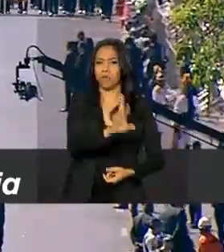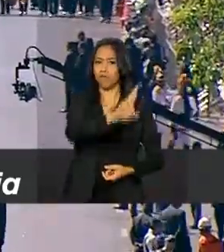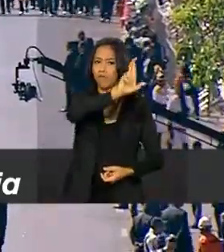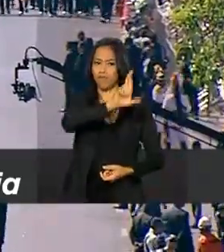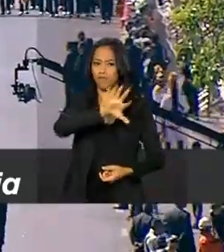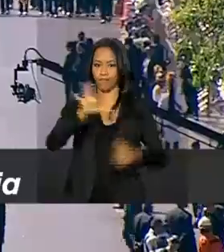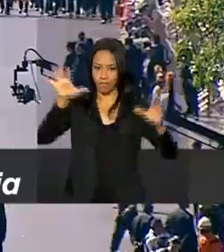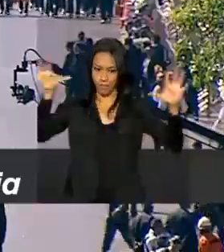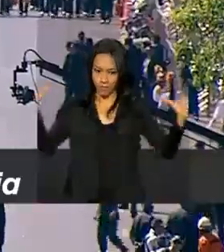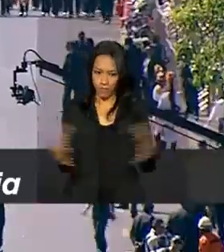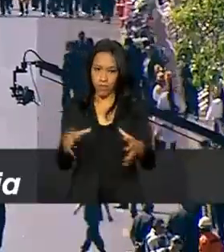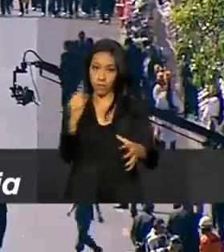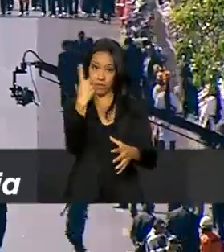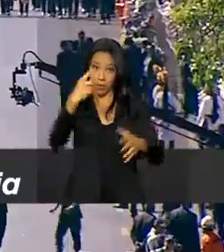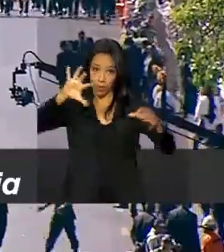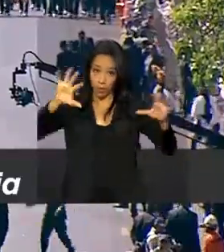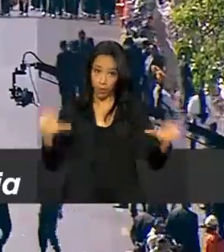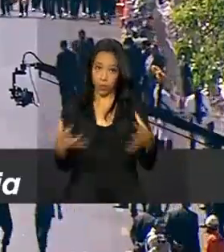estandartes.